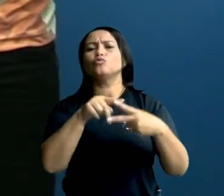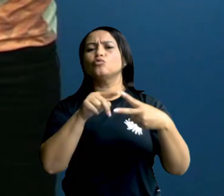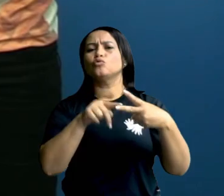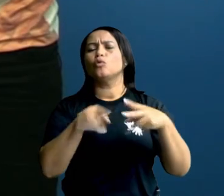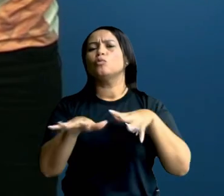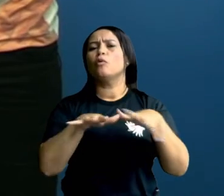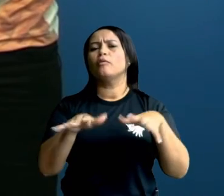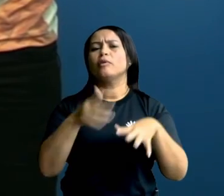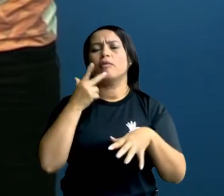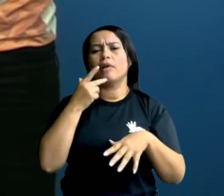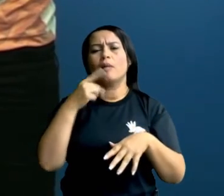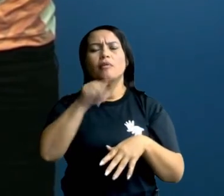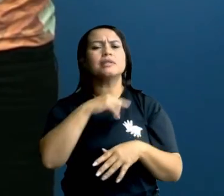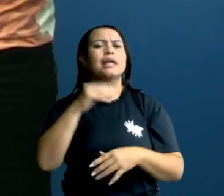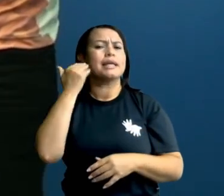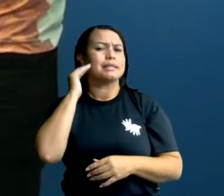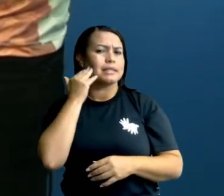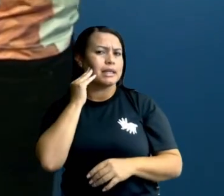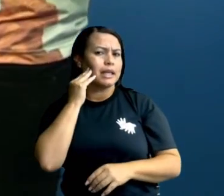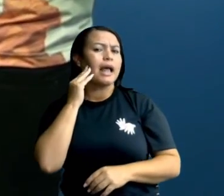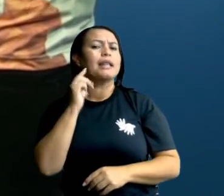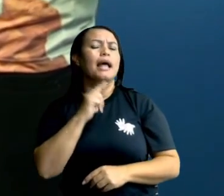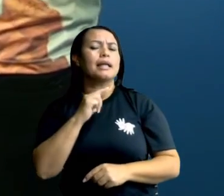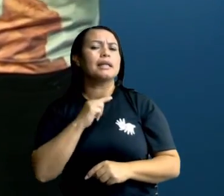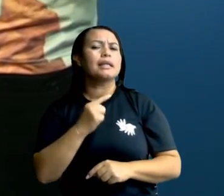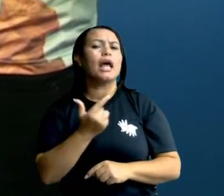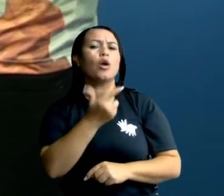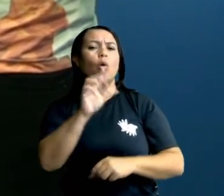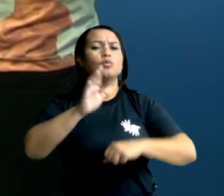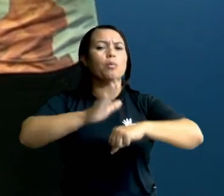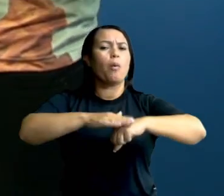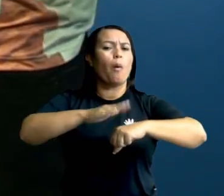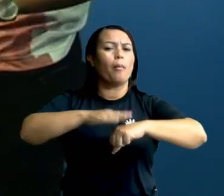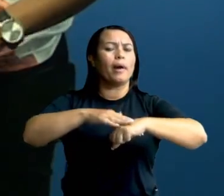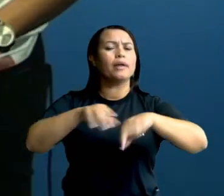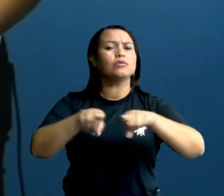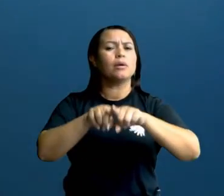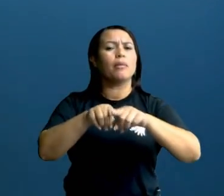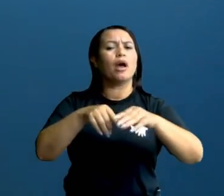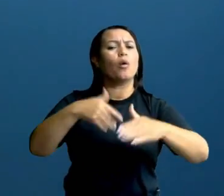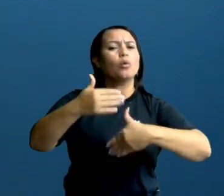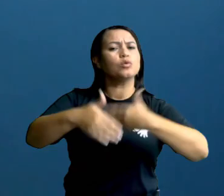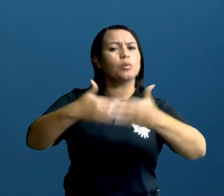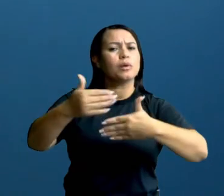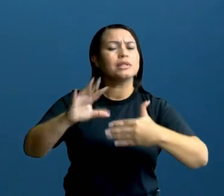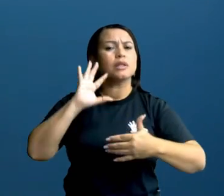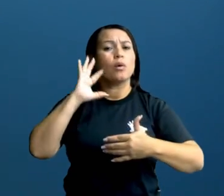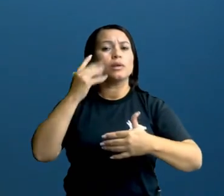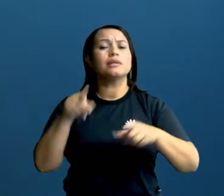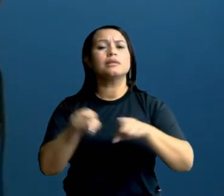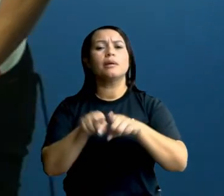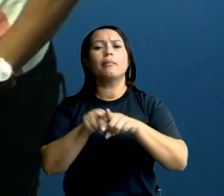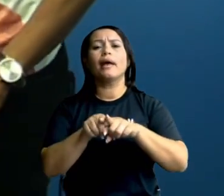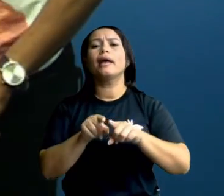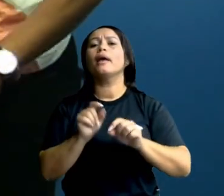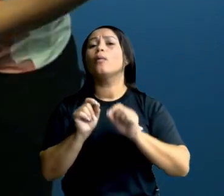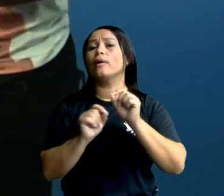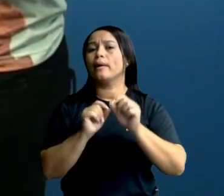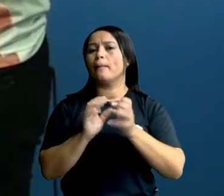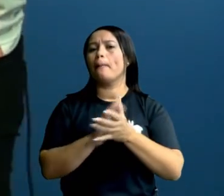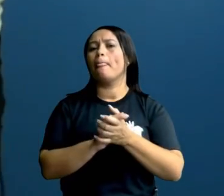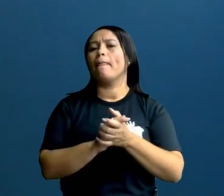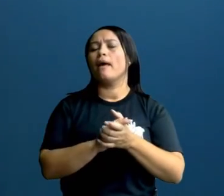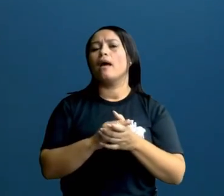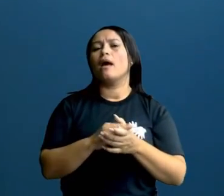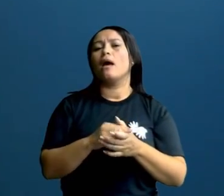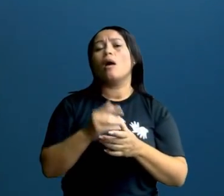só para critério de conhecimento de vocês entenderem que existem outros momentos, outros processos acontecendo, seria a precessão, tá? Que